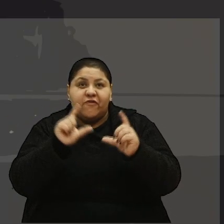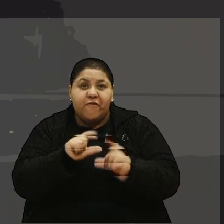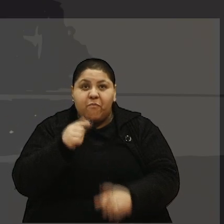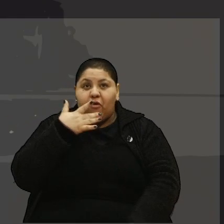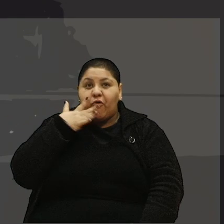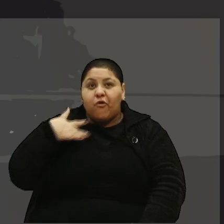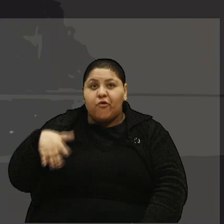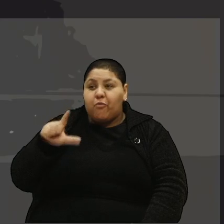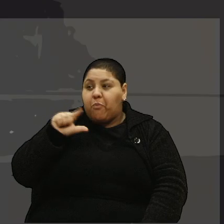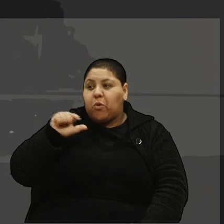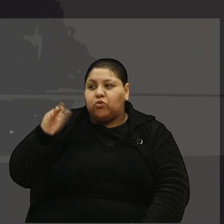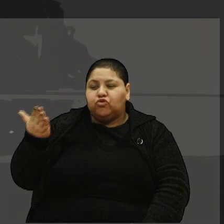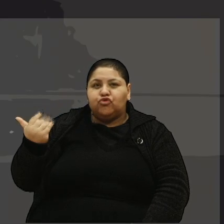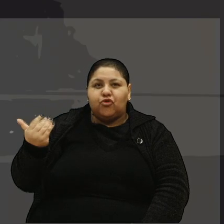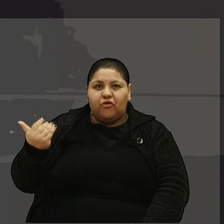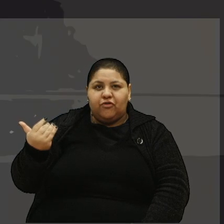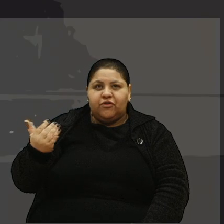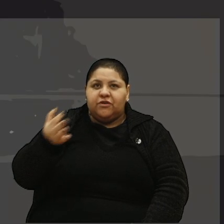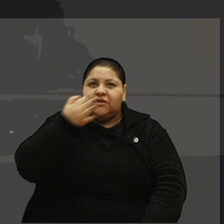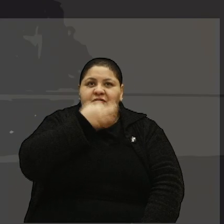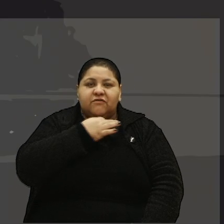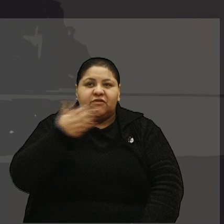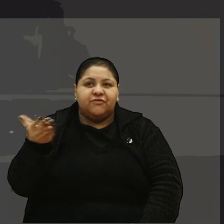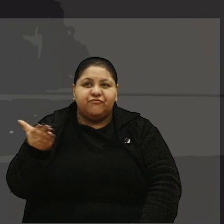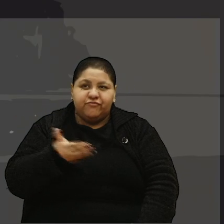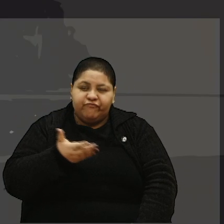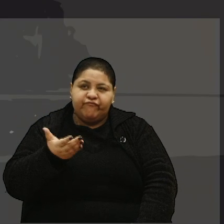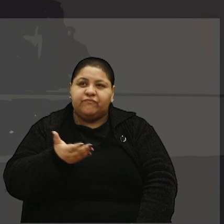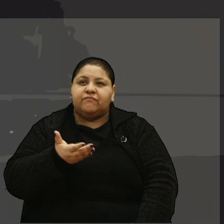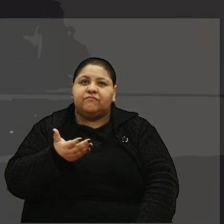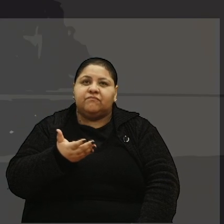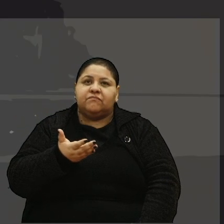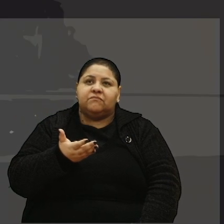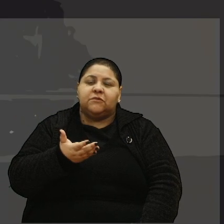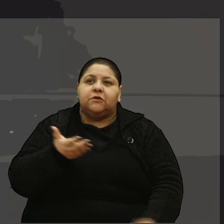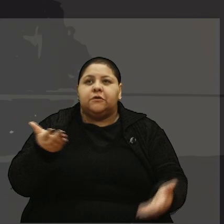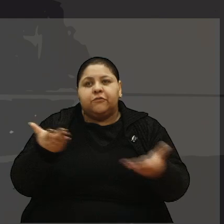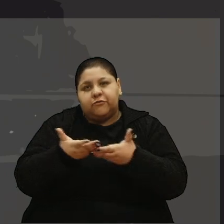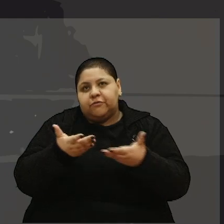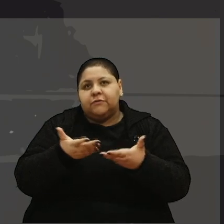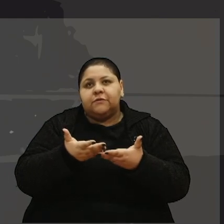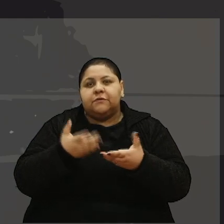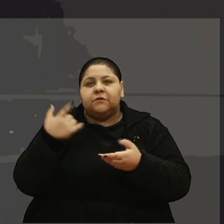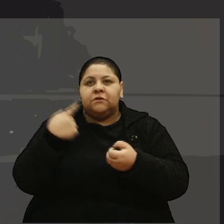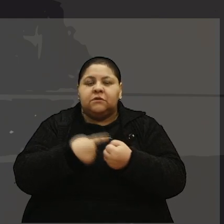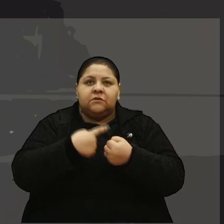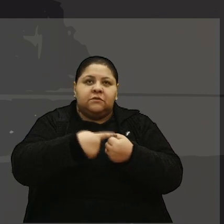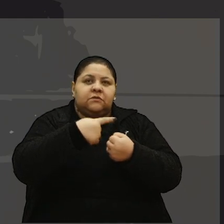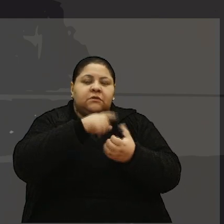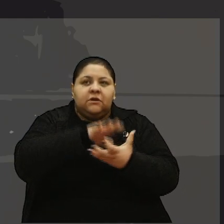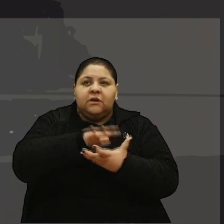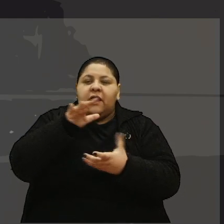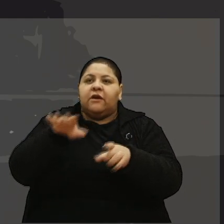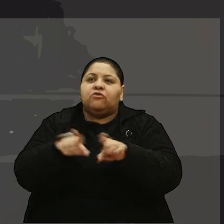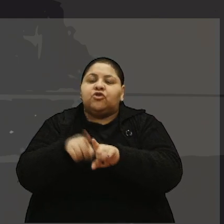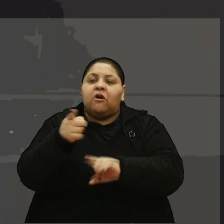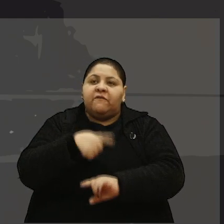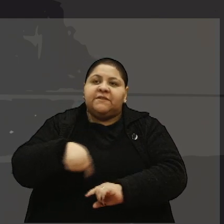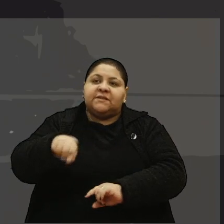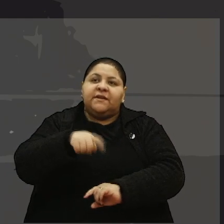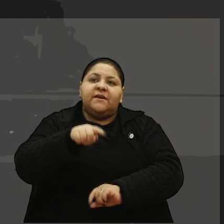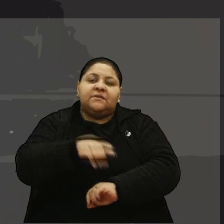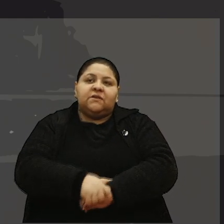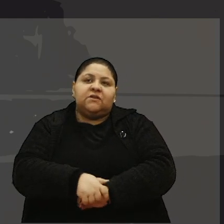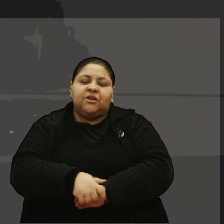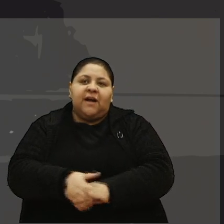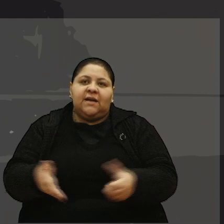né? Pouco jovem. Então, quer dizer, Caxias já está se tornando uma cidade de idosos, né? E a probabilidade de crescer